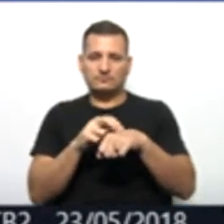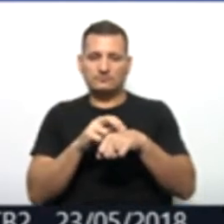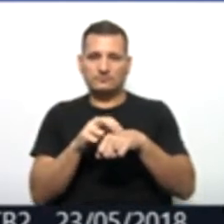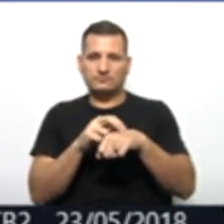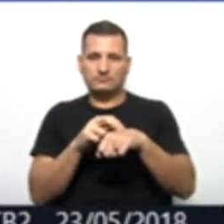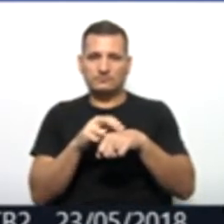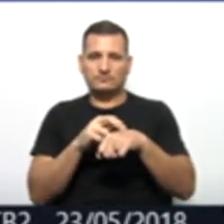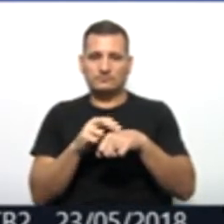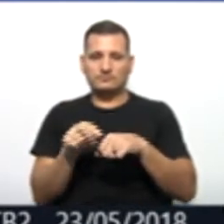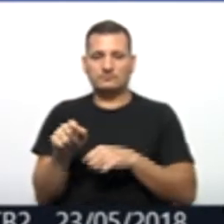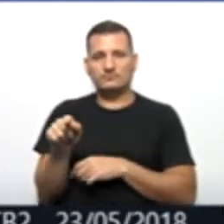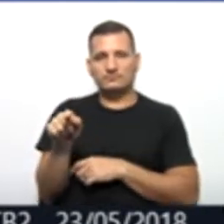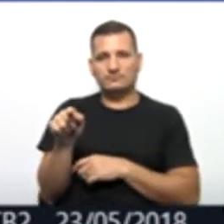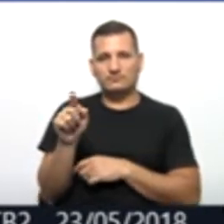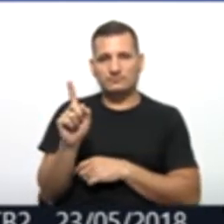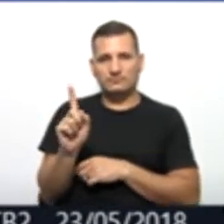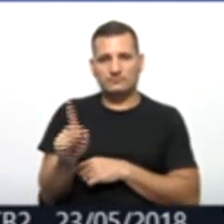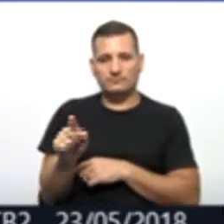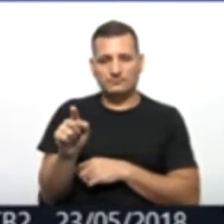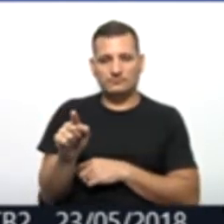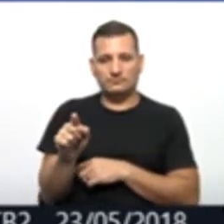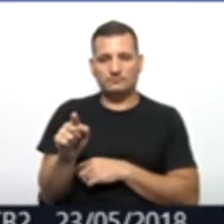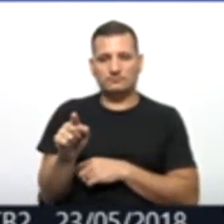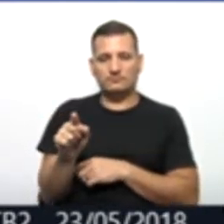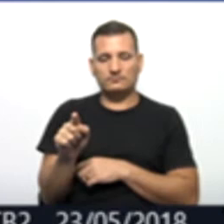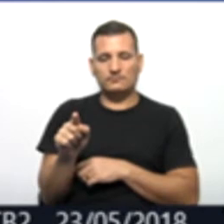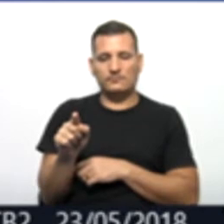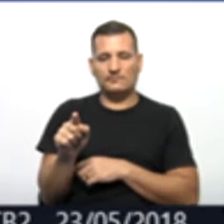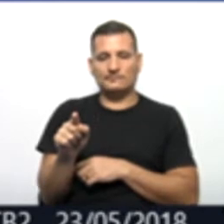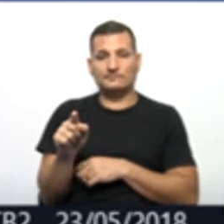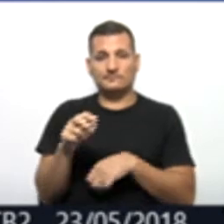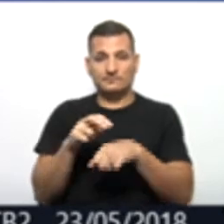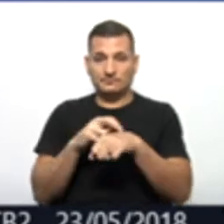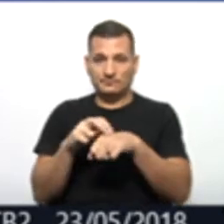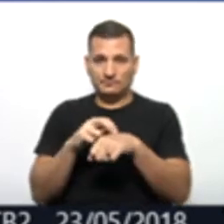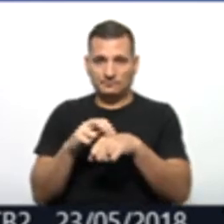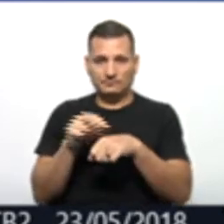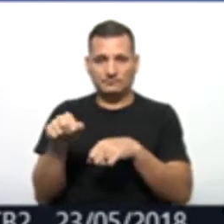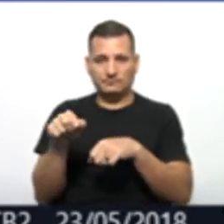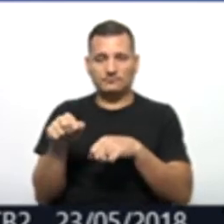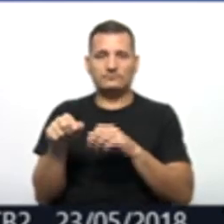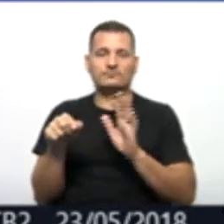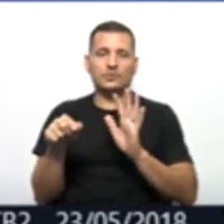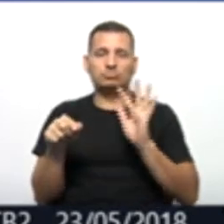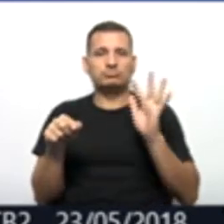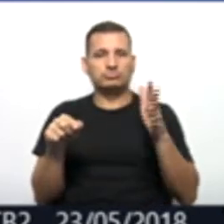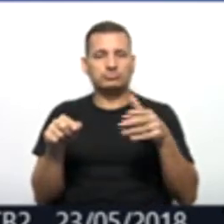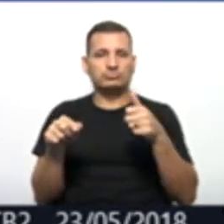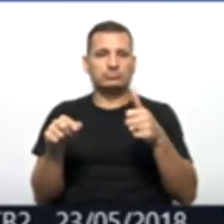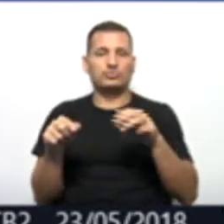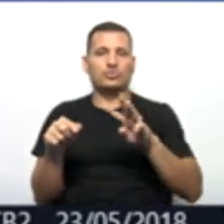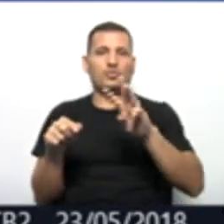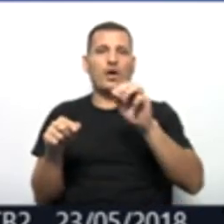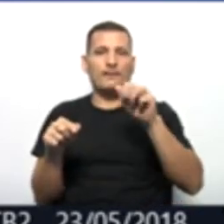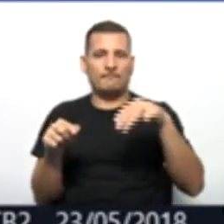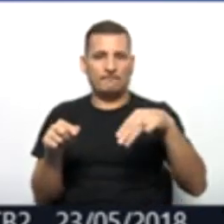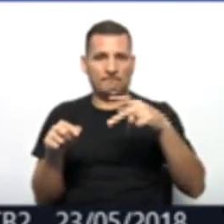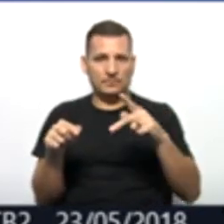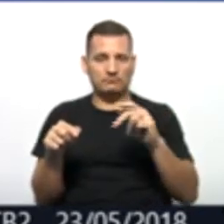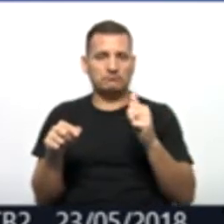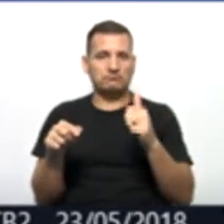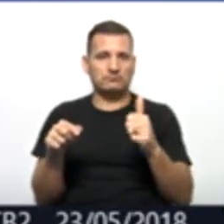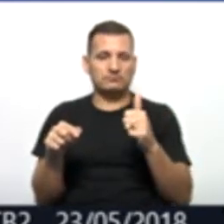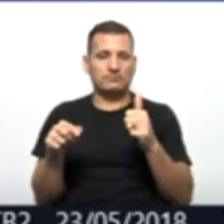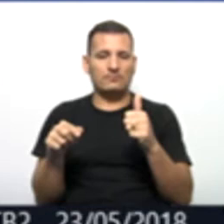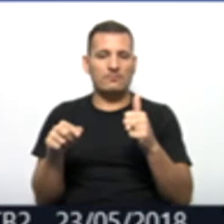confirmar que ele está funcionando então quando ele está verde todos os serviços do amplo estão funcionando com isso